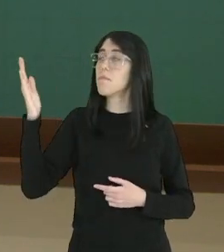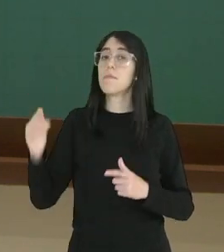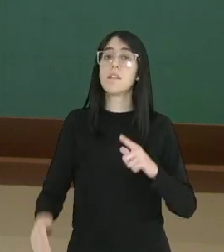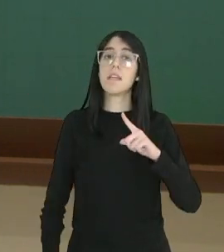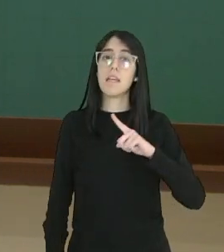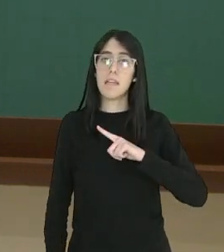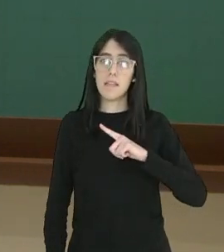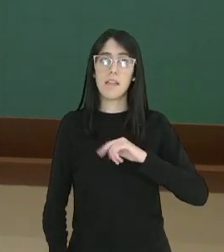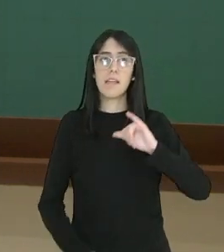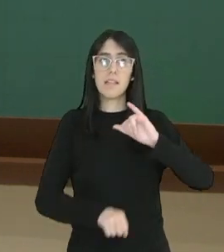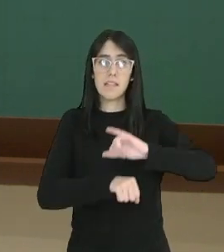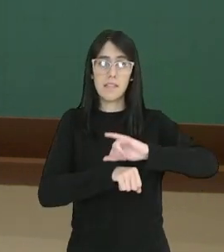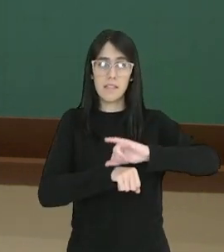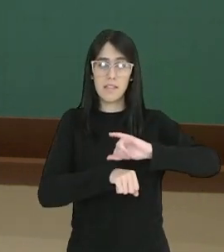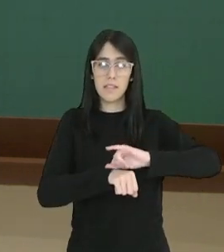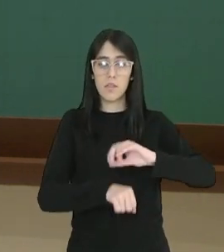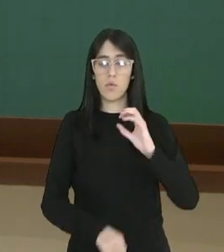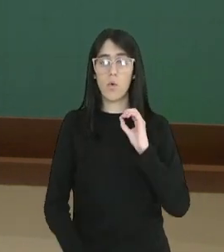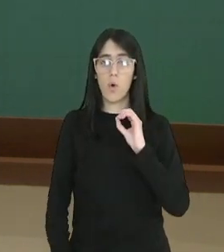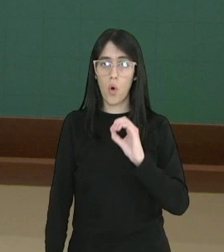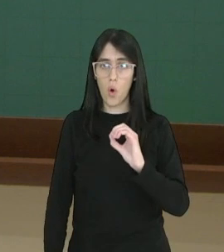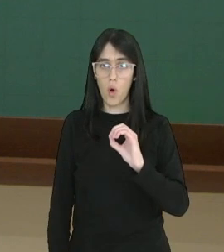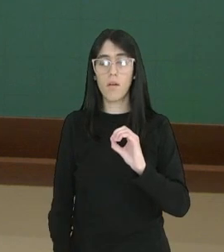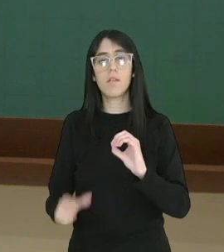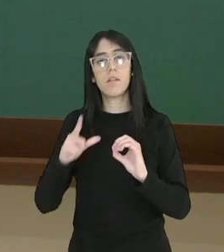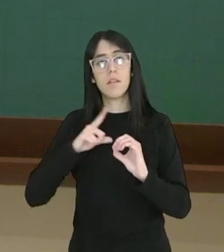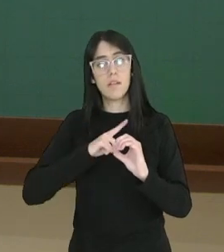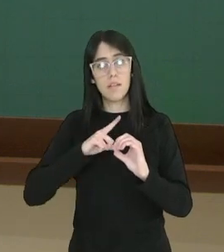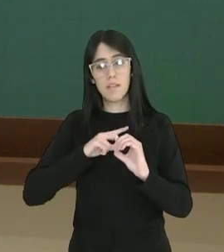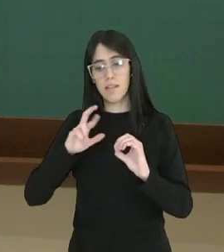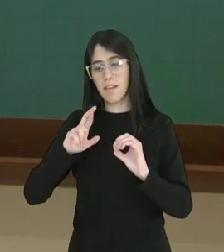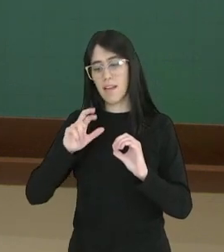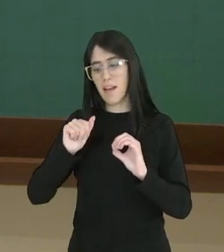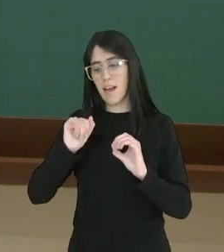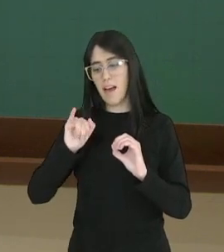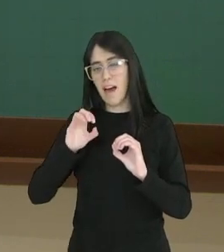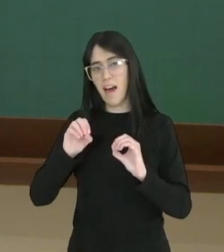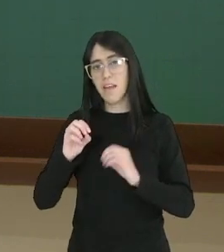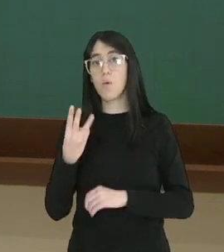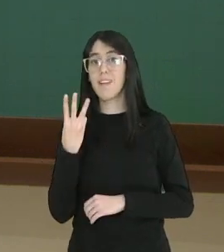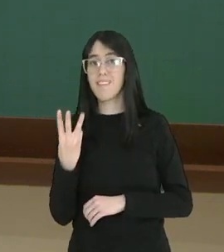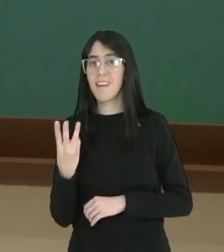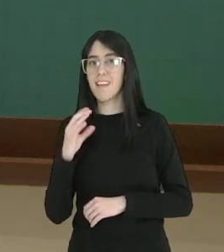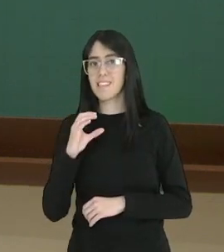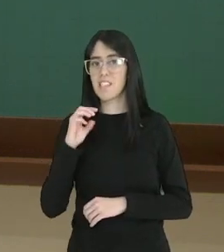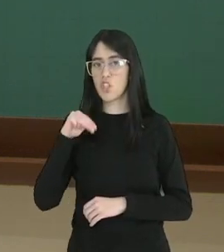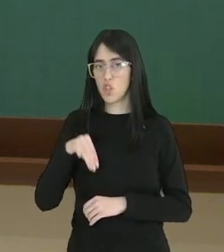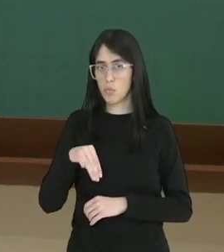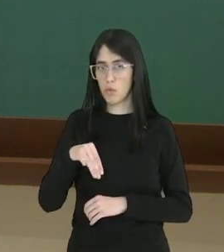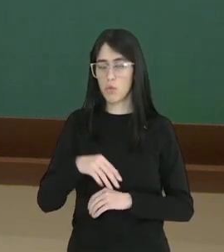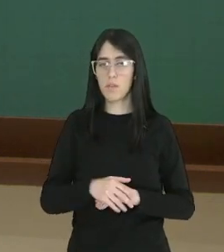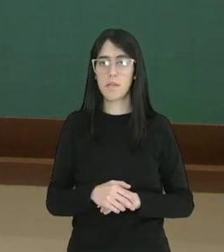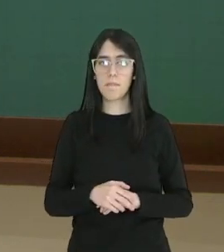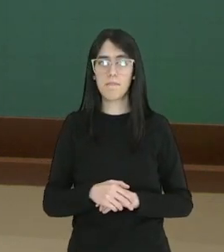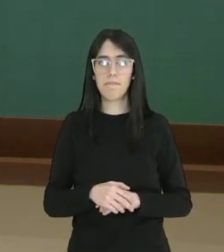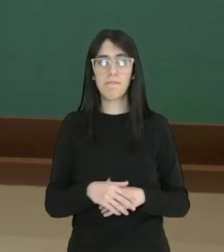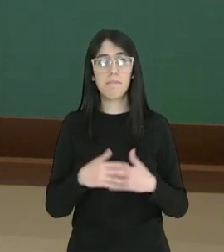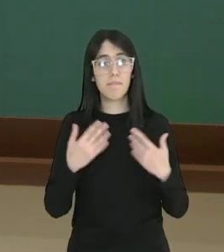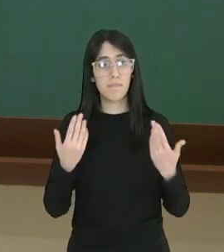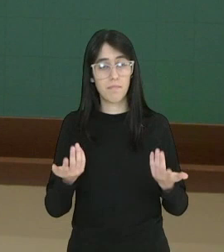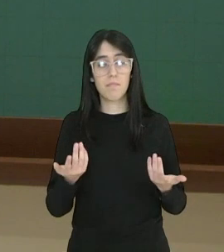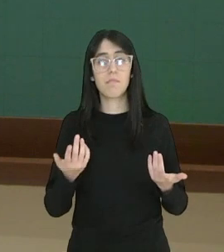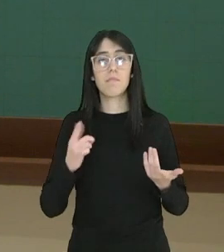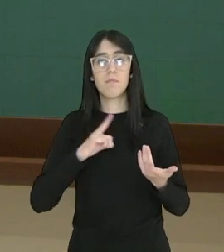centro O e raio com 3 centímetros de medida de comprimento. Em relação